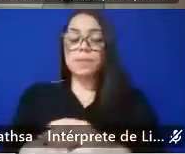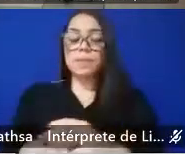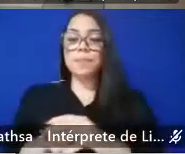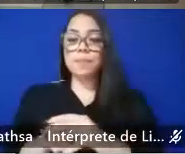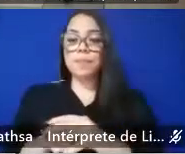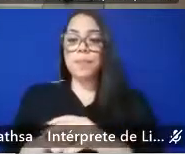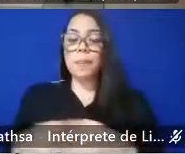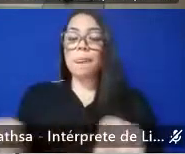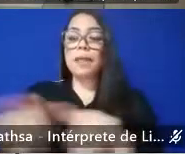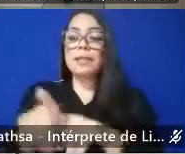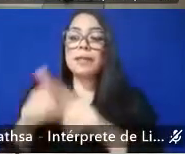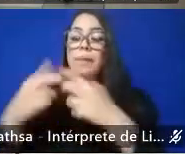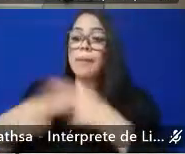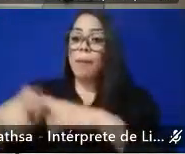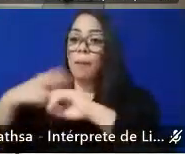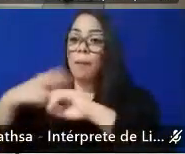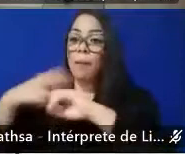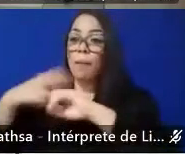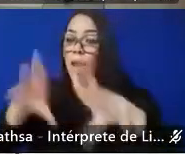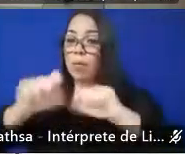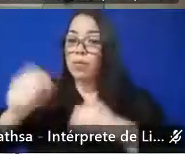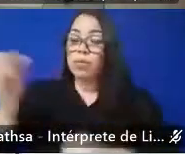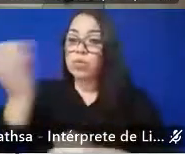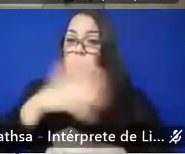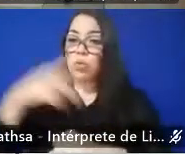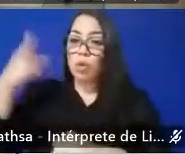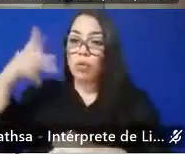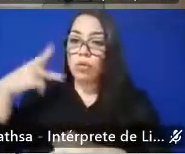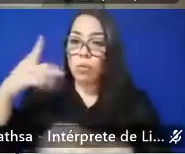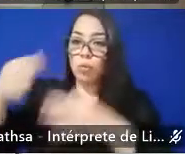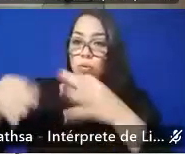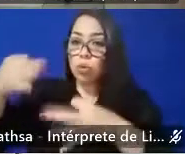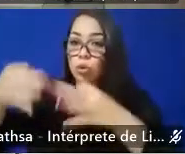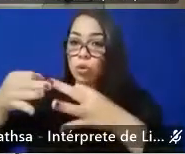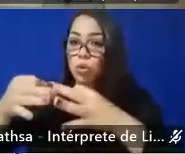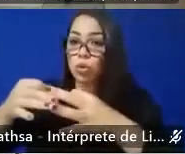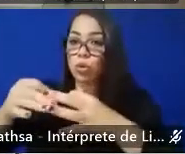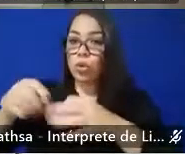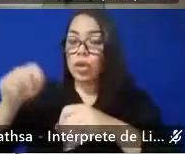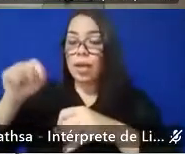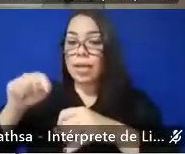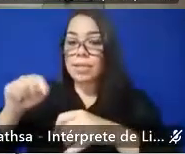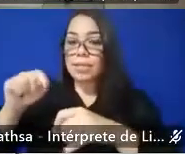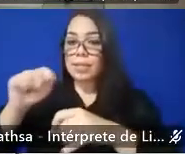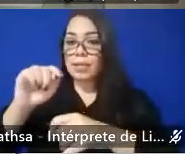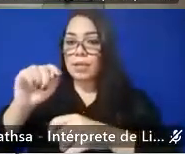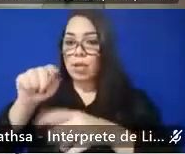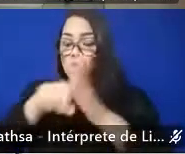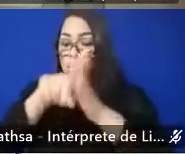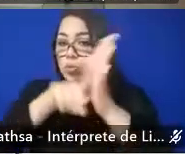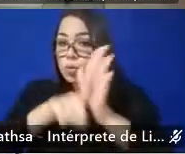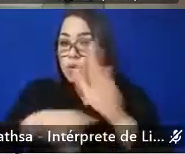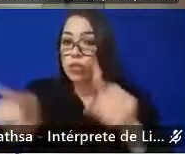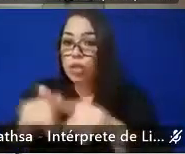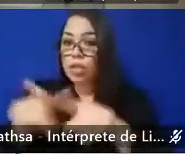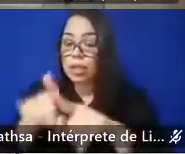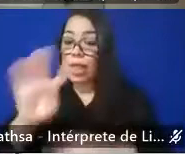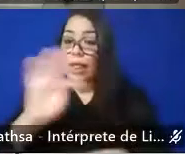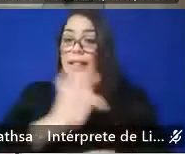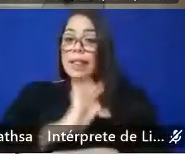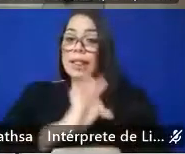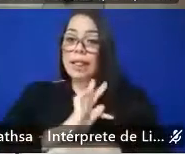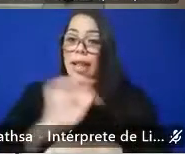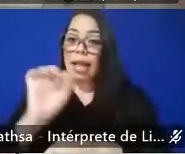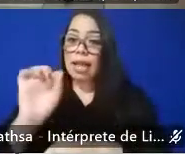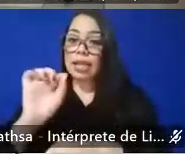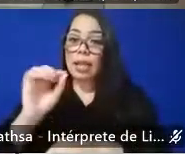pela formação dos novos promotores de Justiça A corregedoria-geral supervisione a também Tecnicamente os mais experientes